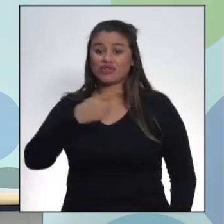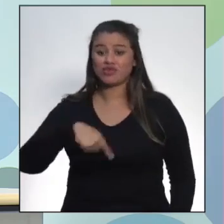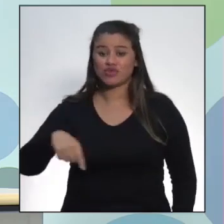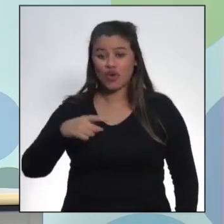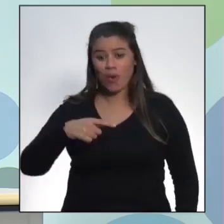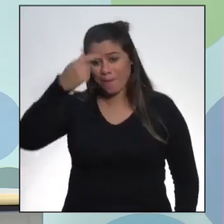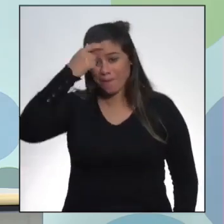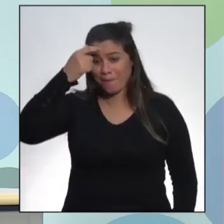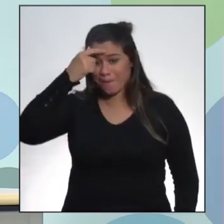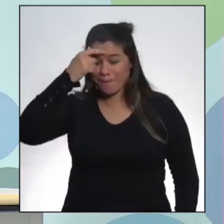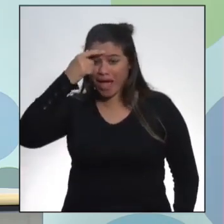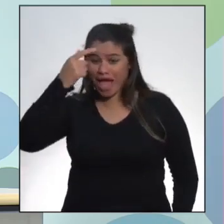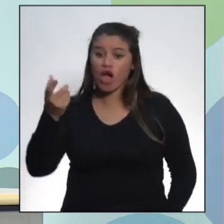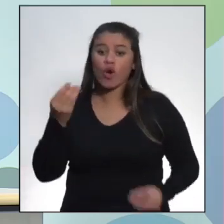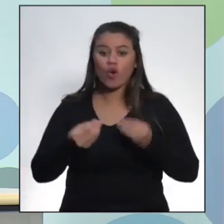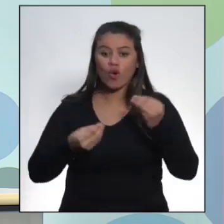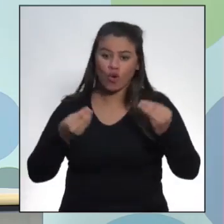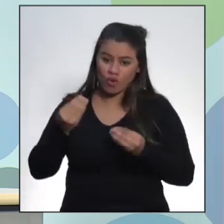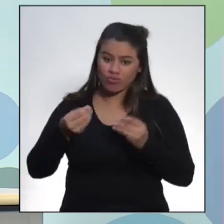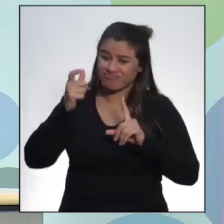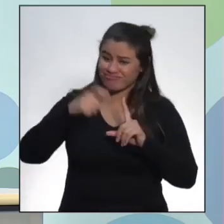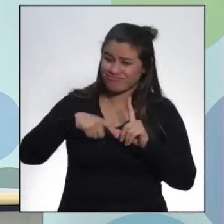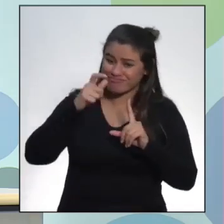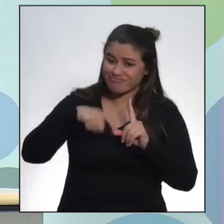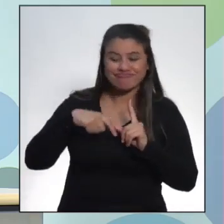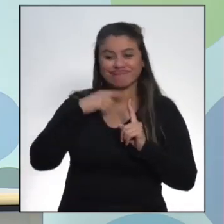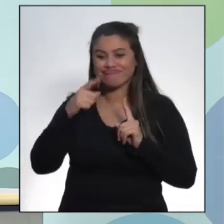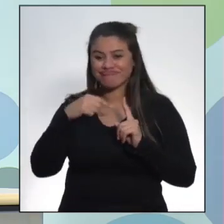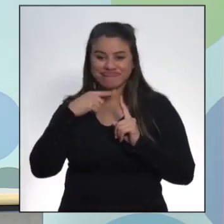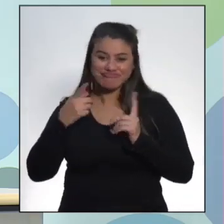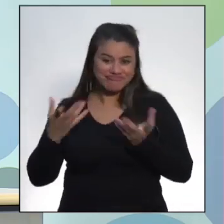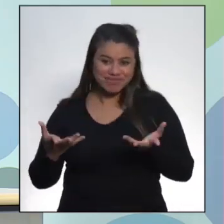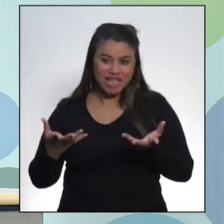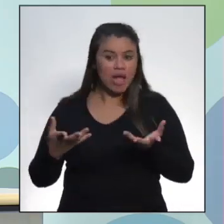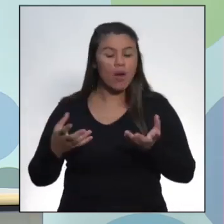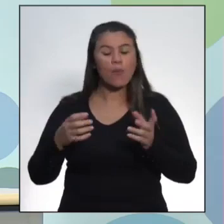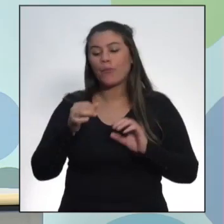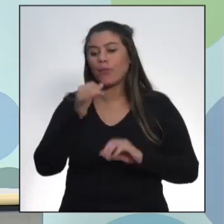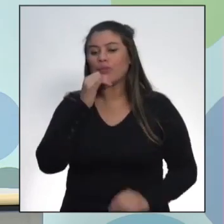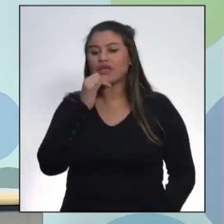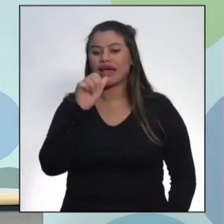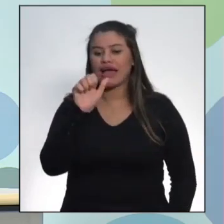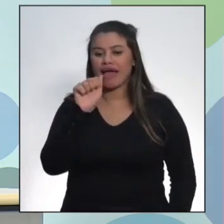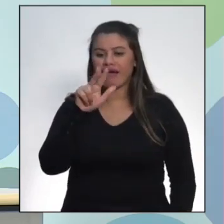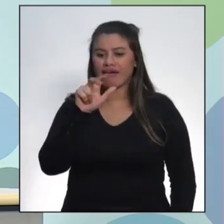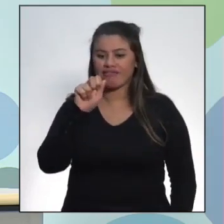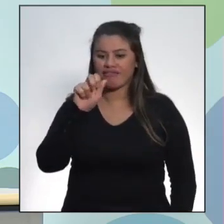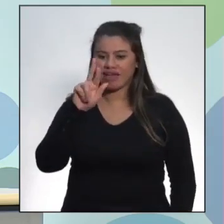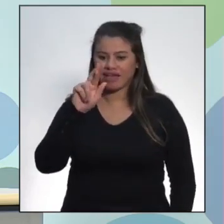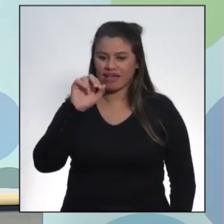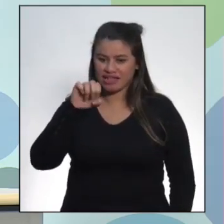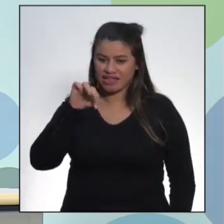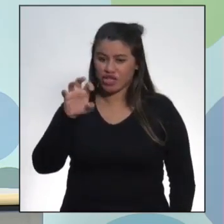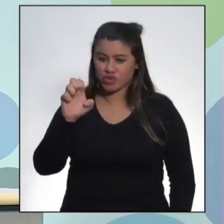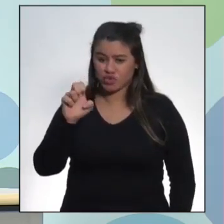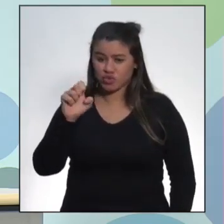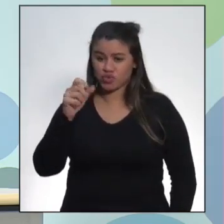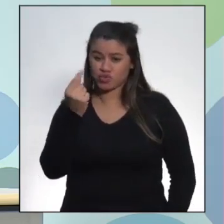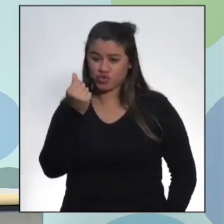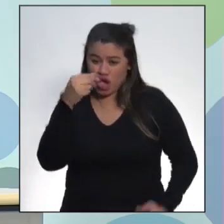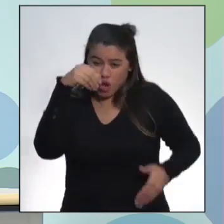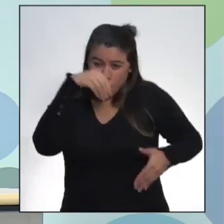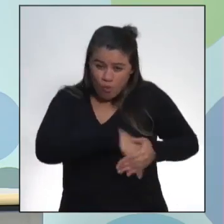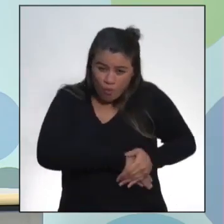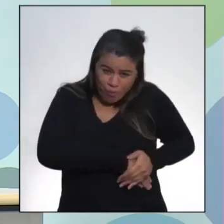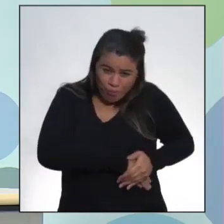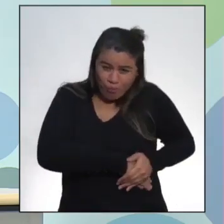dos personagens. Então, na realidade, o cara é conhecido como o avarento, o cara que não gosta muito de abrir mão do dinheiro dele. Ele é o avarento